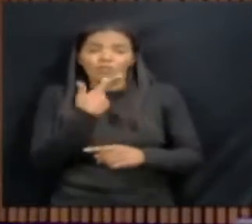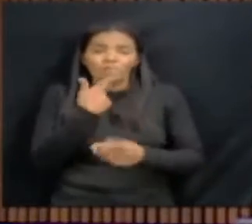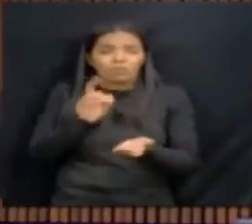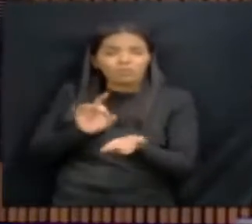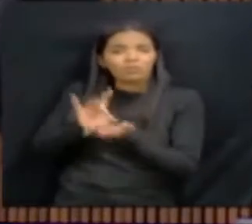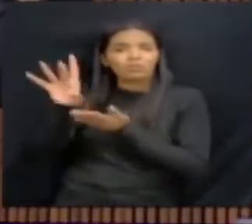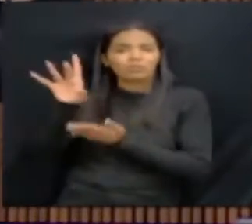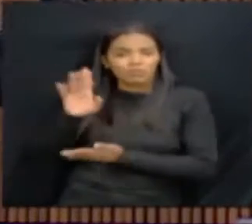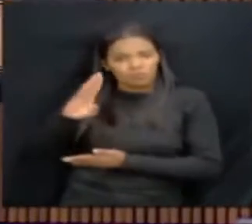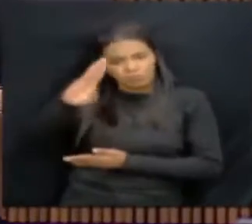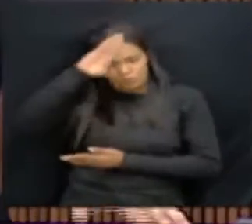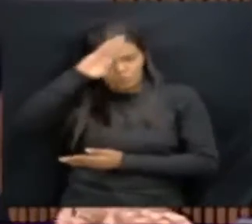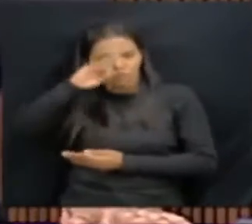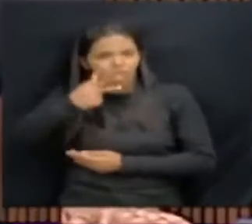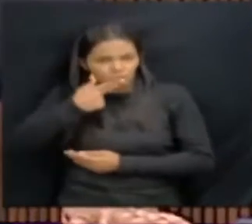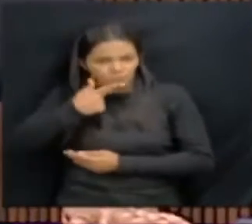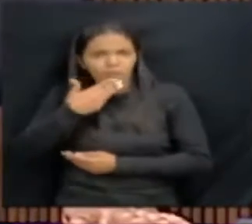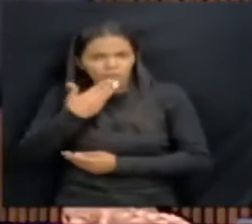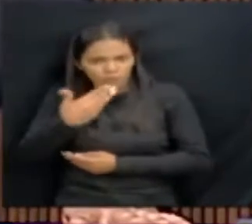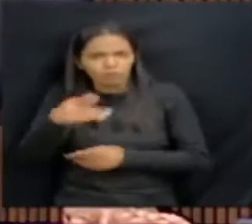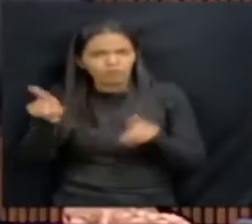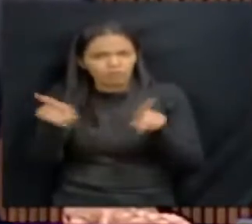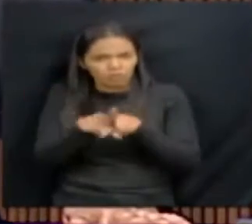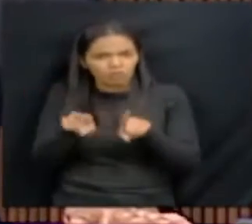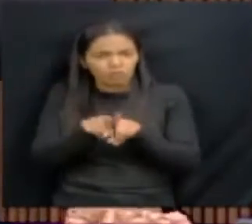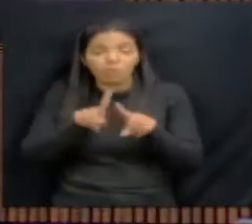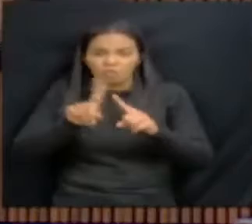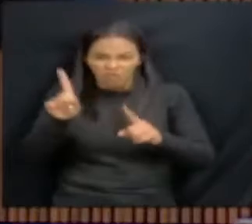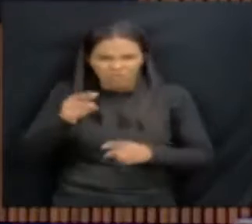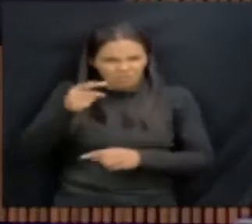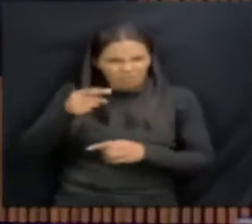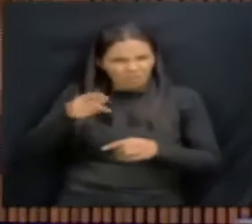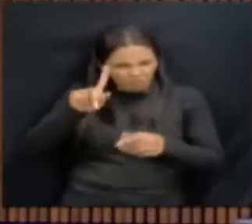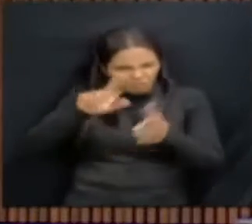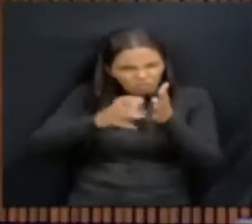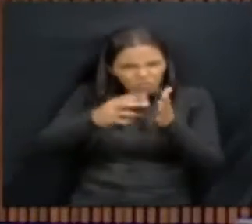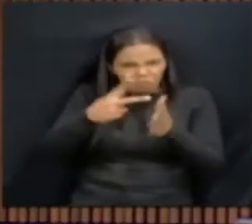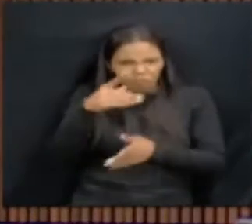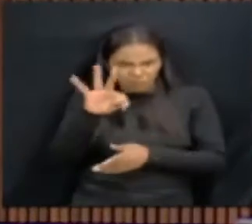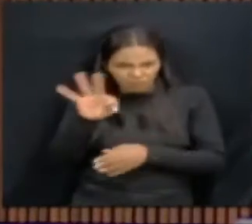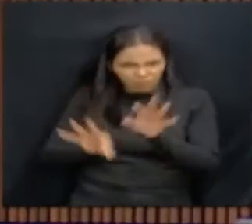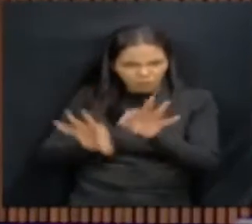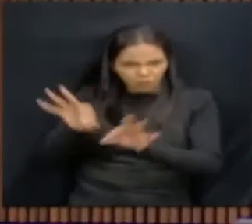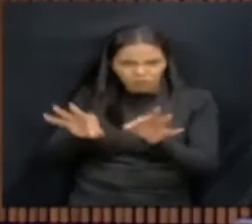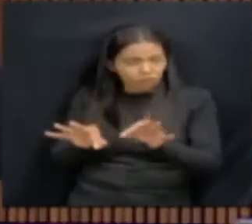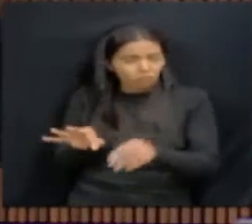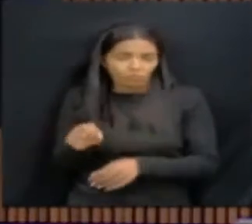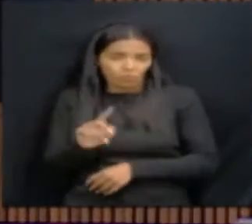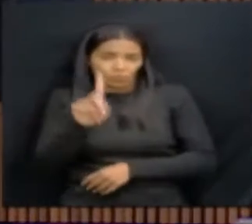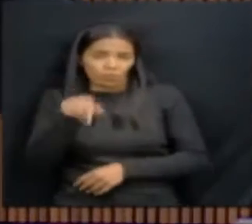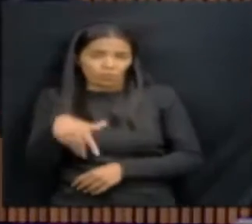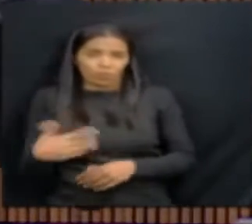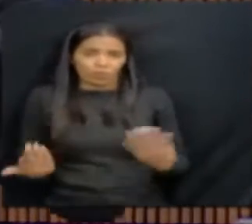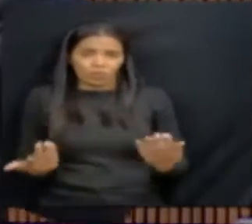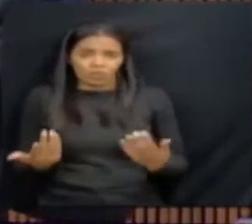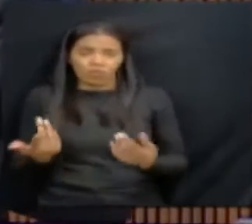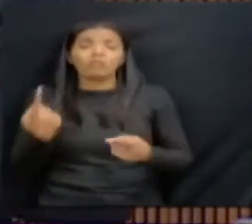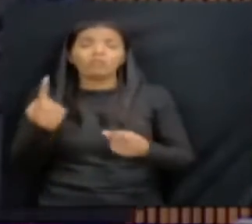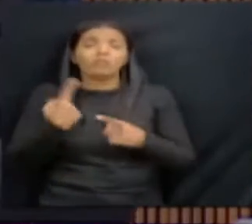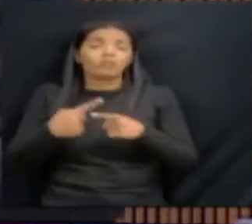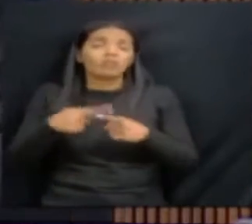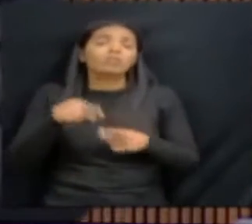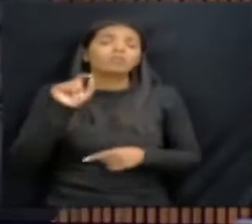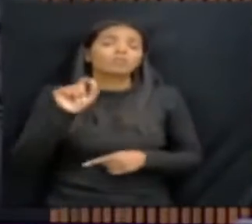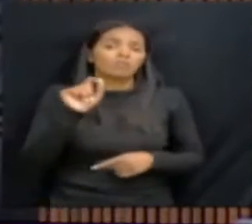governo. Agora, não foi o PT que fez isso. Não foi o PT. Quem está governando